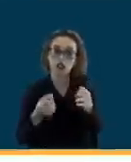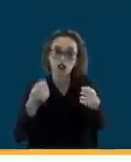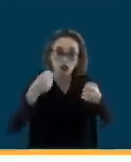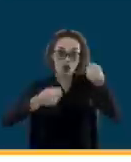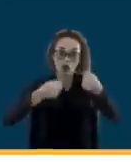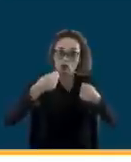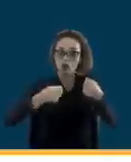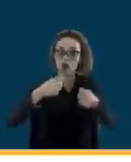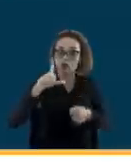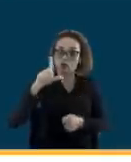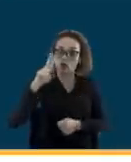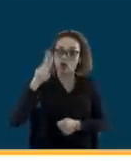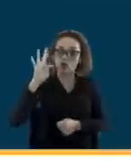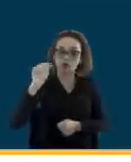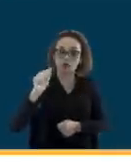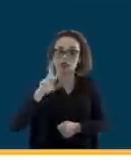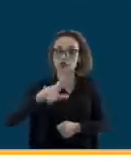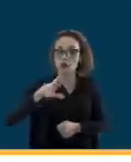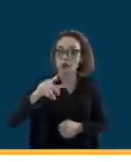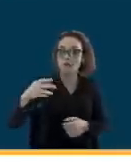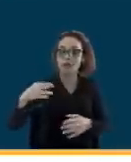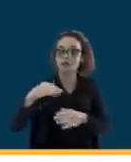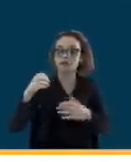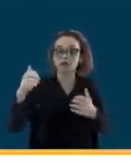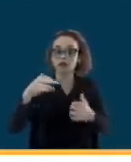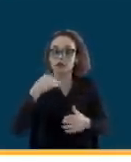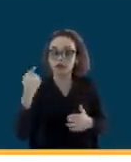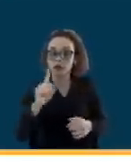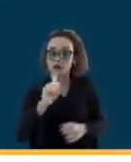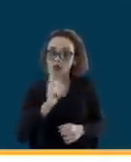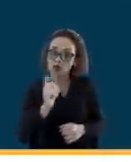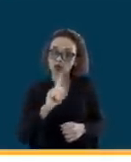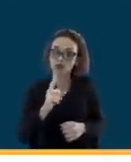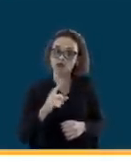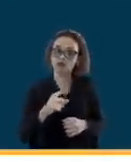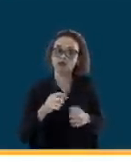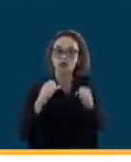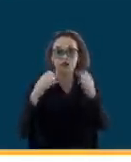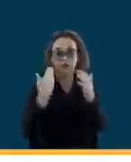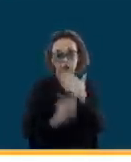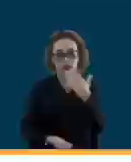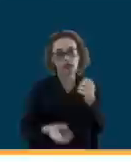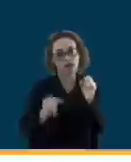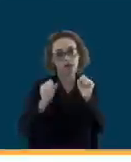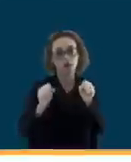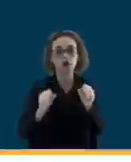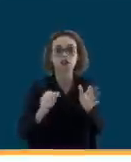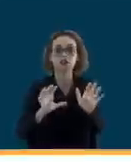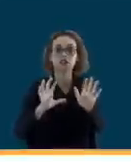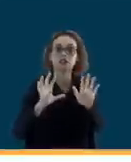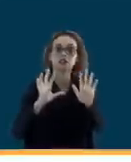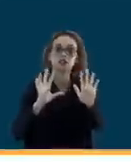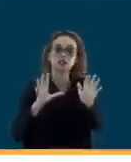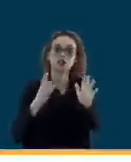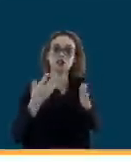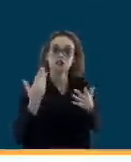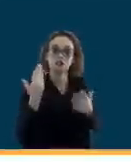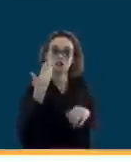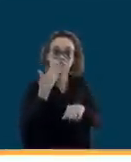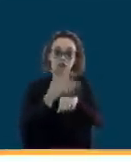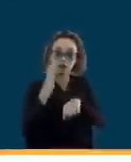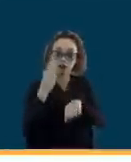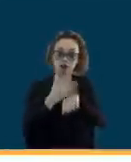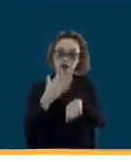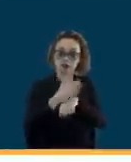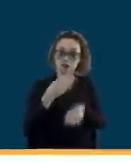a gente vai estar fazendo com a Lei Aldir Blanc é isso, são exercícios de convívio entre Estado e sociedade,